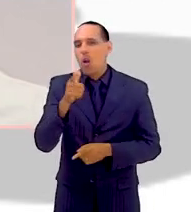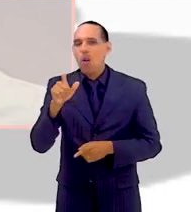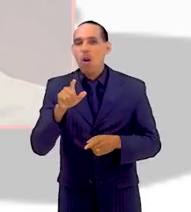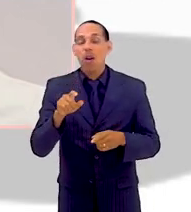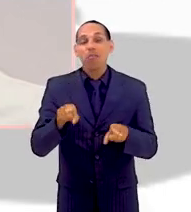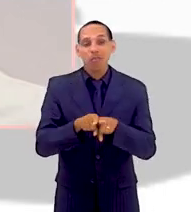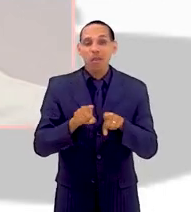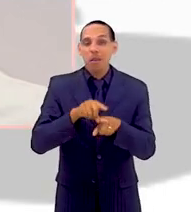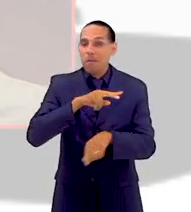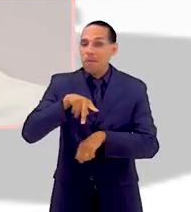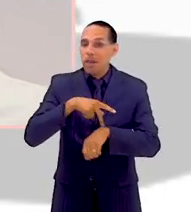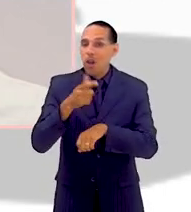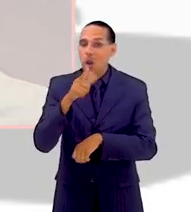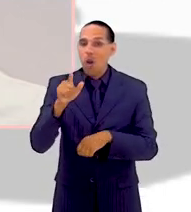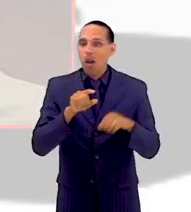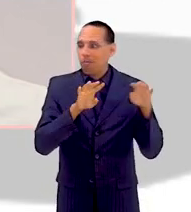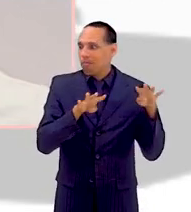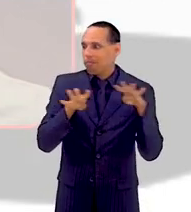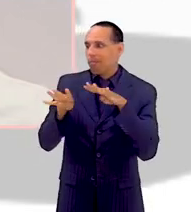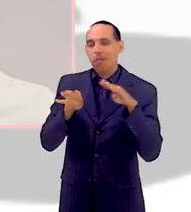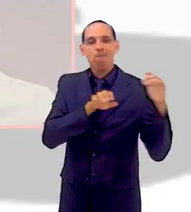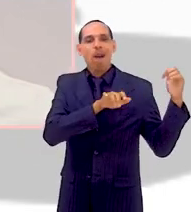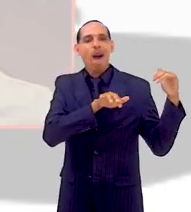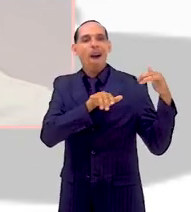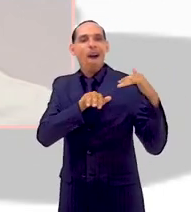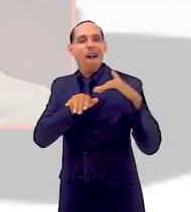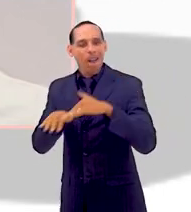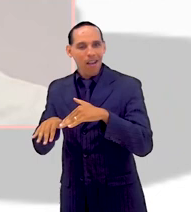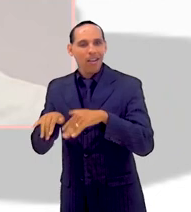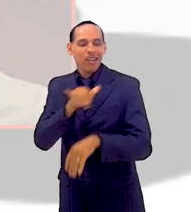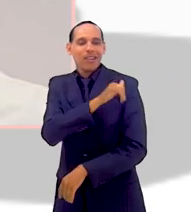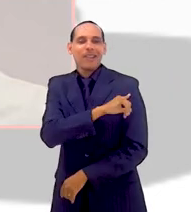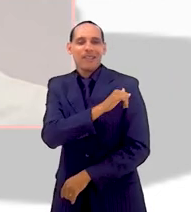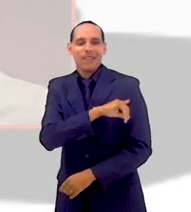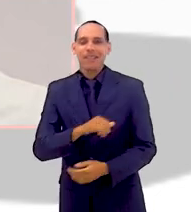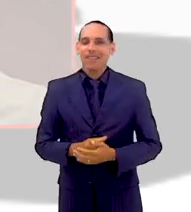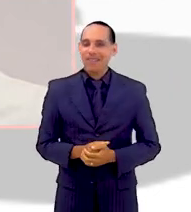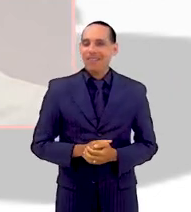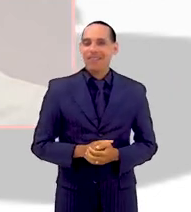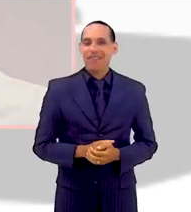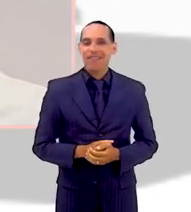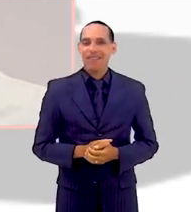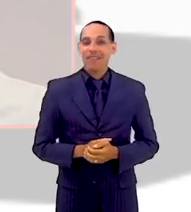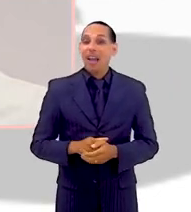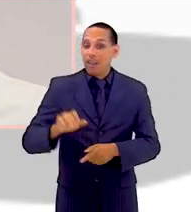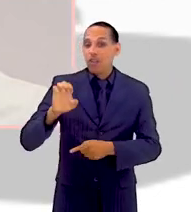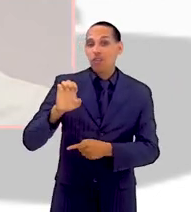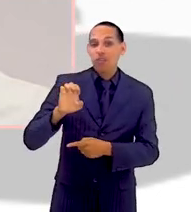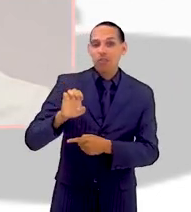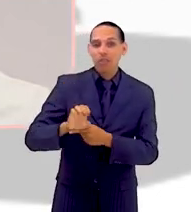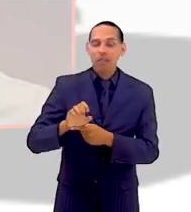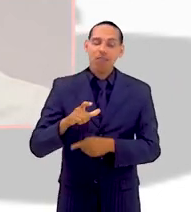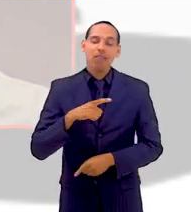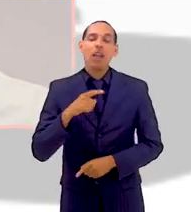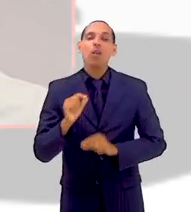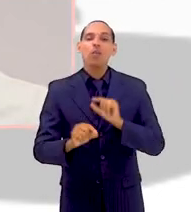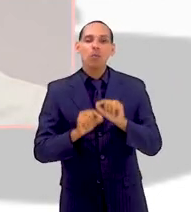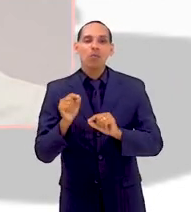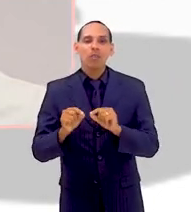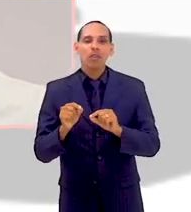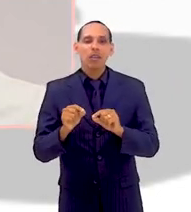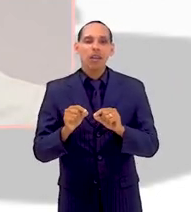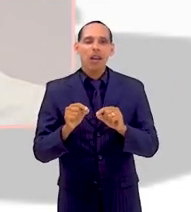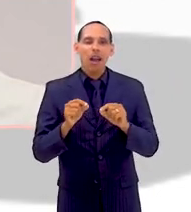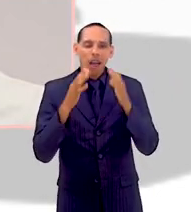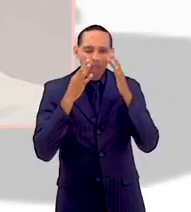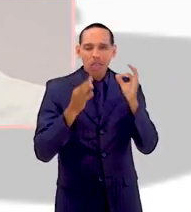até internacionais, vieram de maneira significativa para o Rio de Janeiro. O estado, através de um polo de atração da capital,